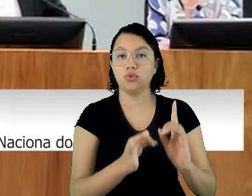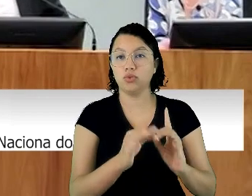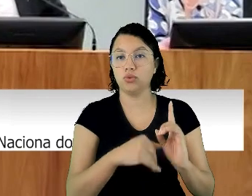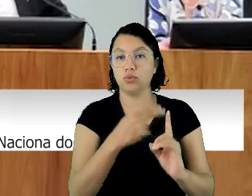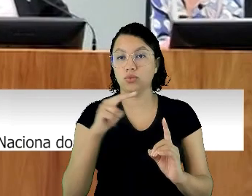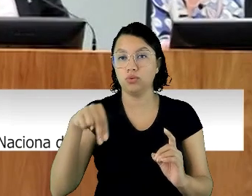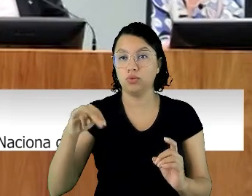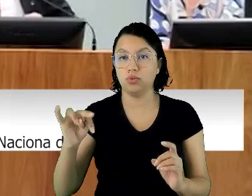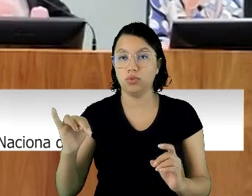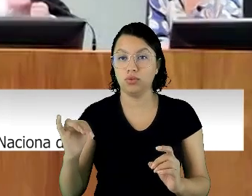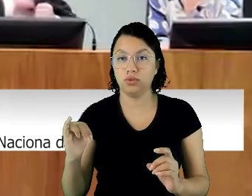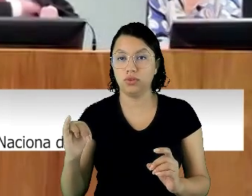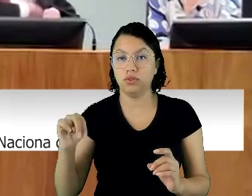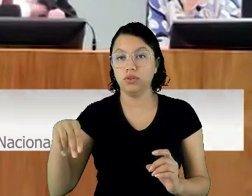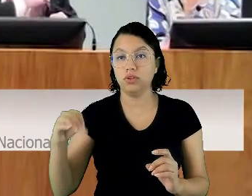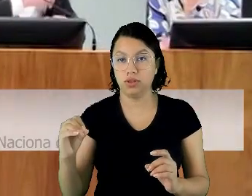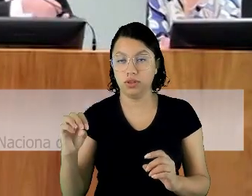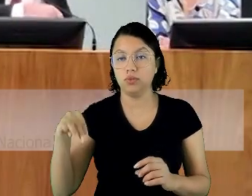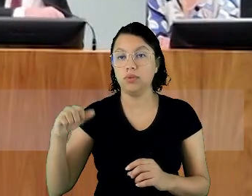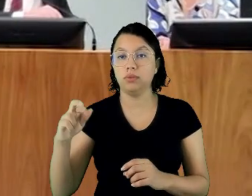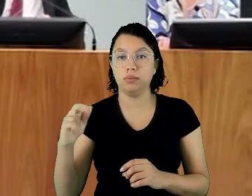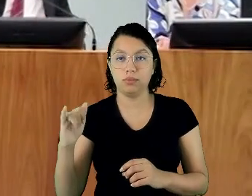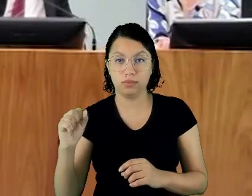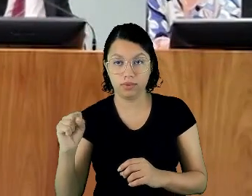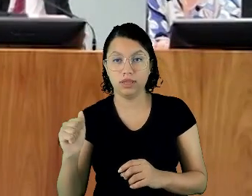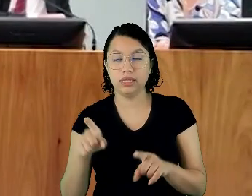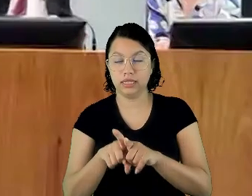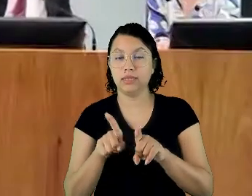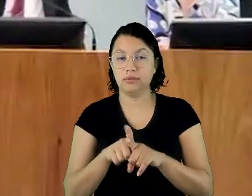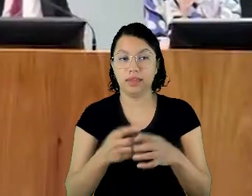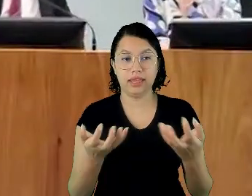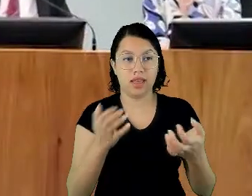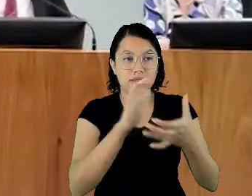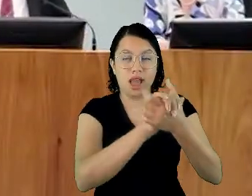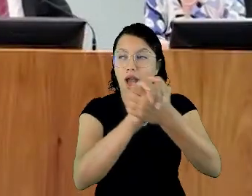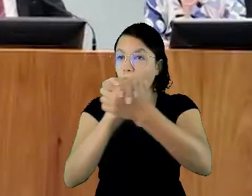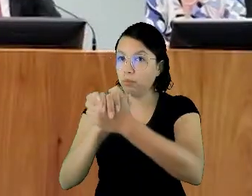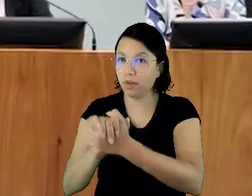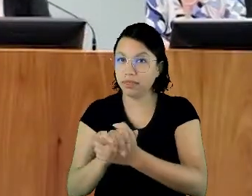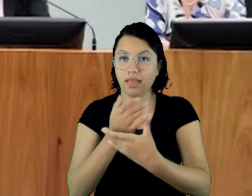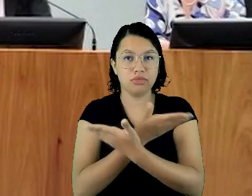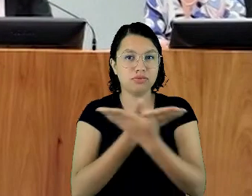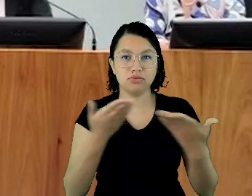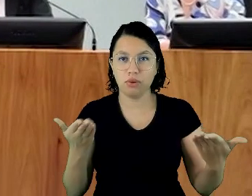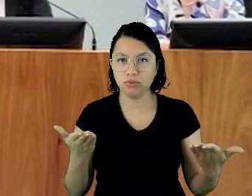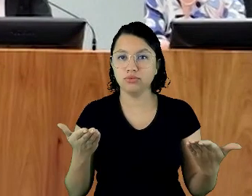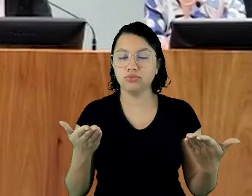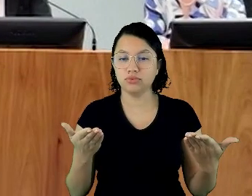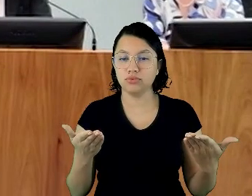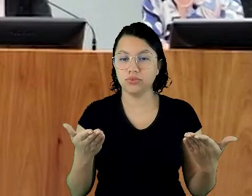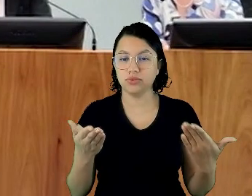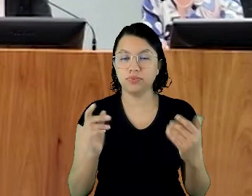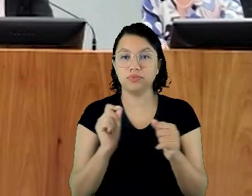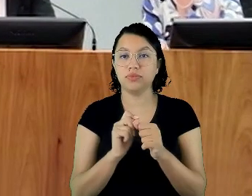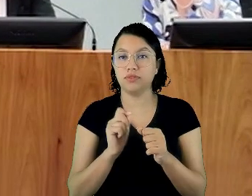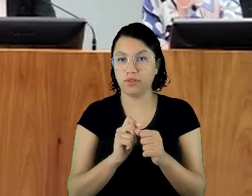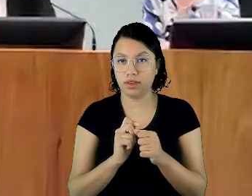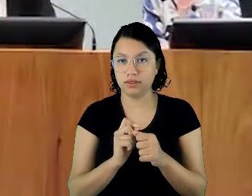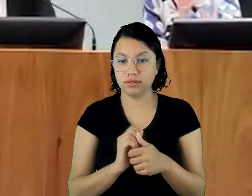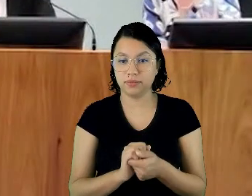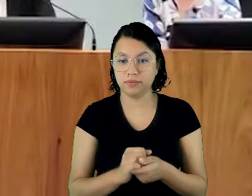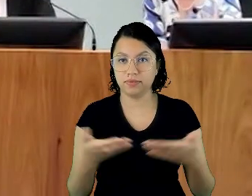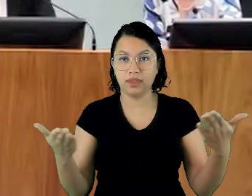Marisa, saudar a todos vocês que nos proporcionaram essa